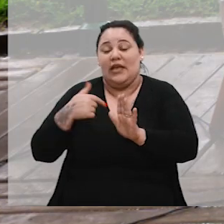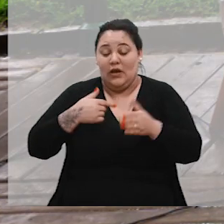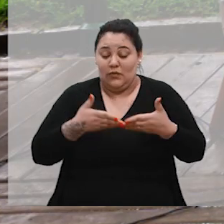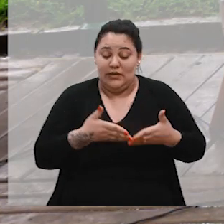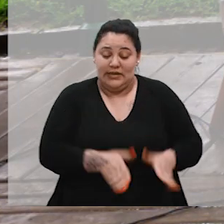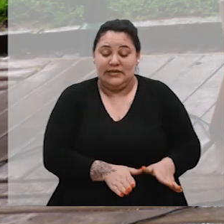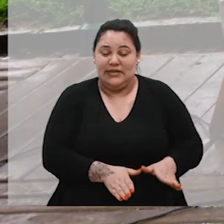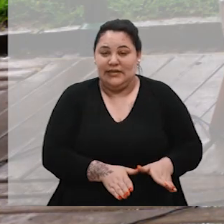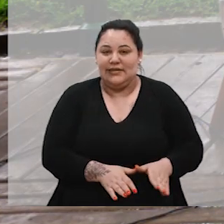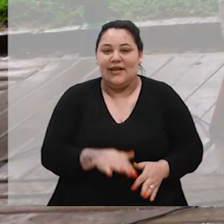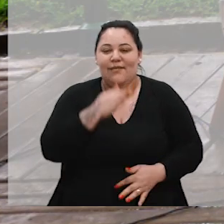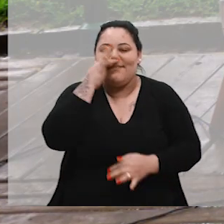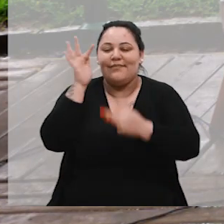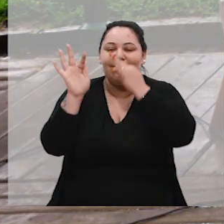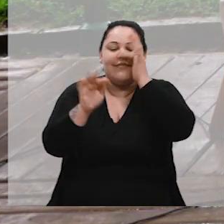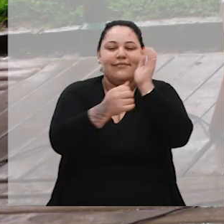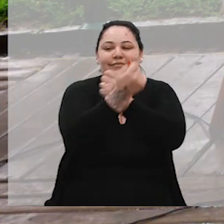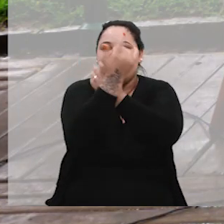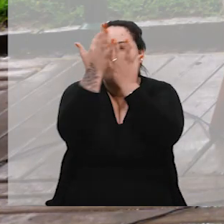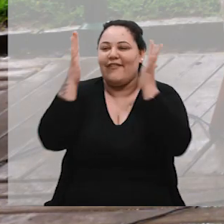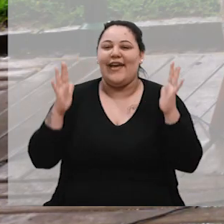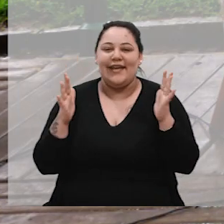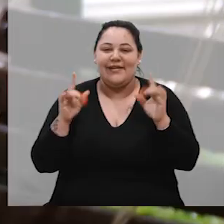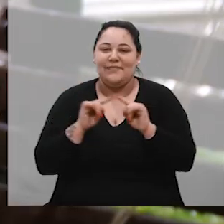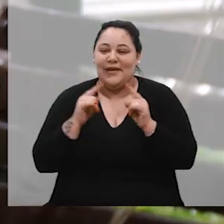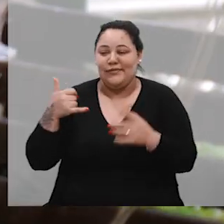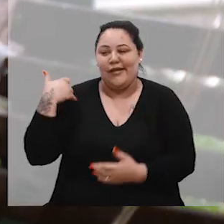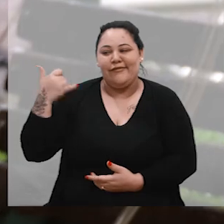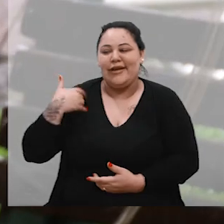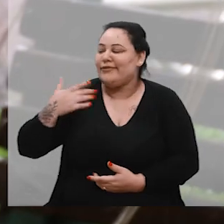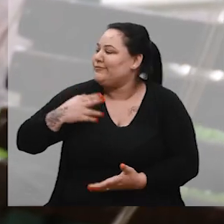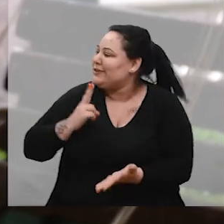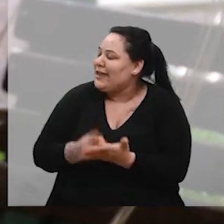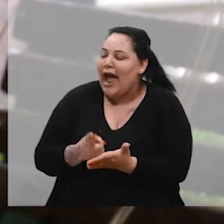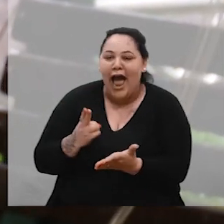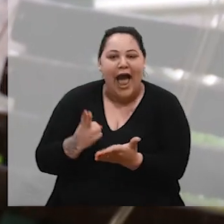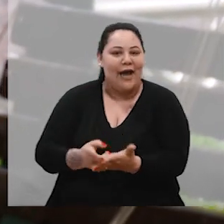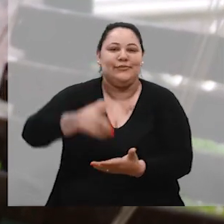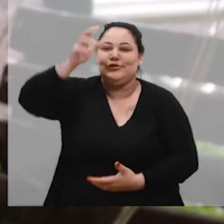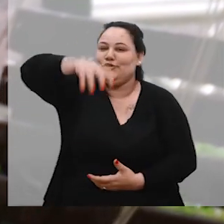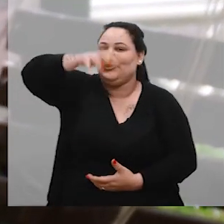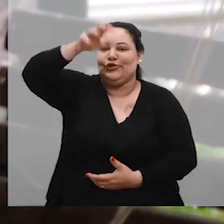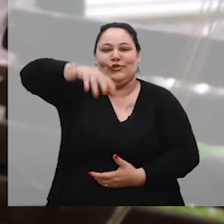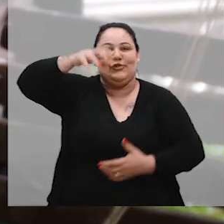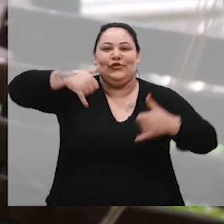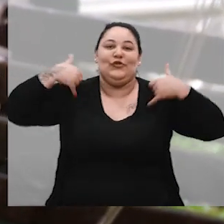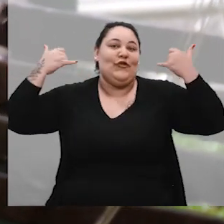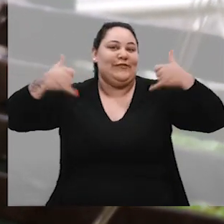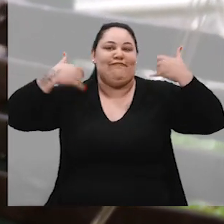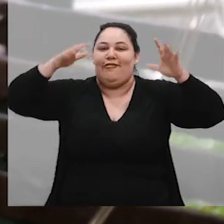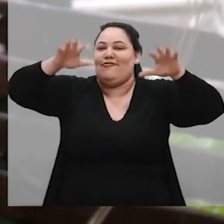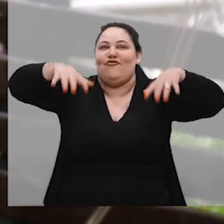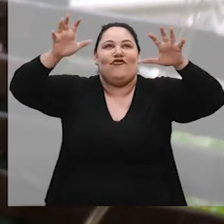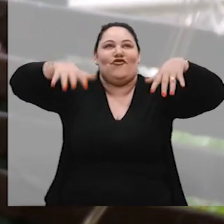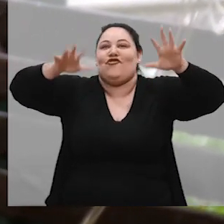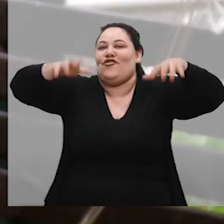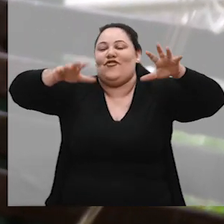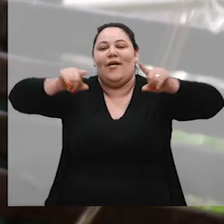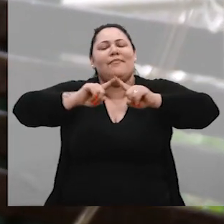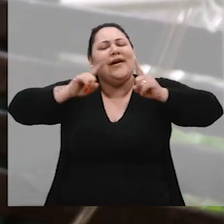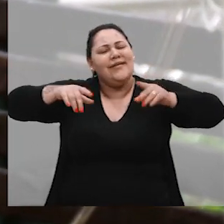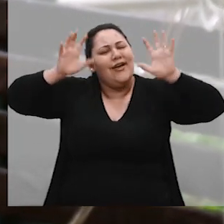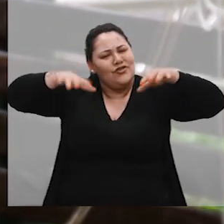nasci numa primavera, mas nos meus aniversários sempre choveu. Mas que a chuva pode ser benéfica, depende se a gente